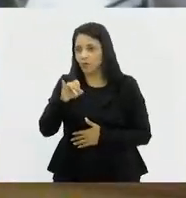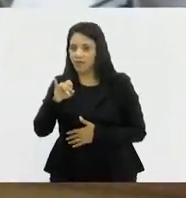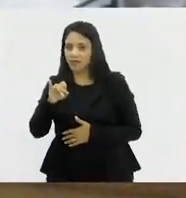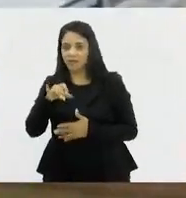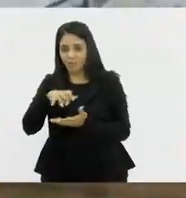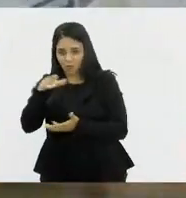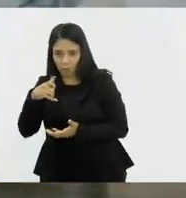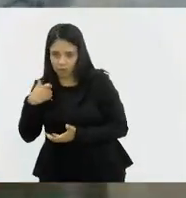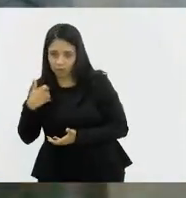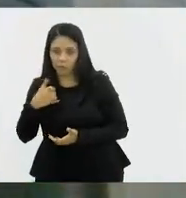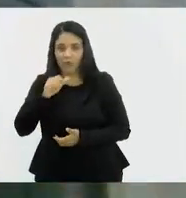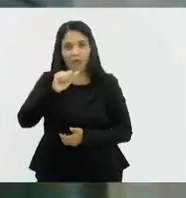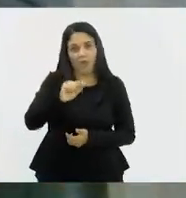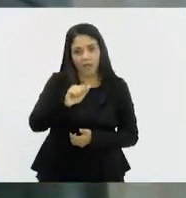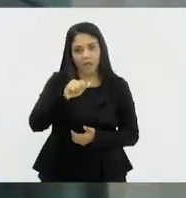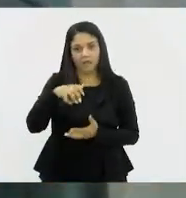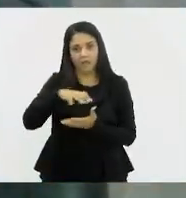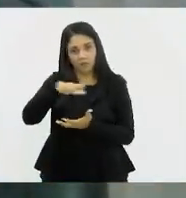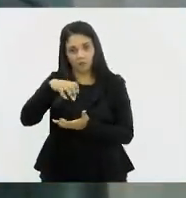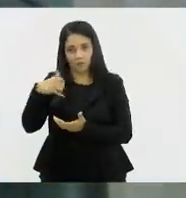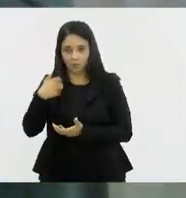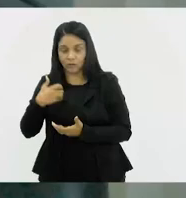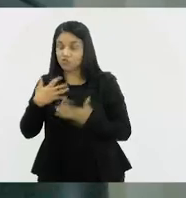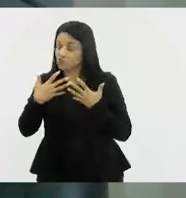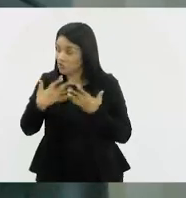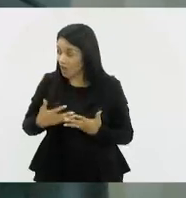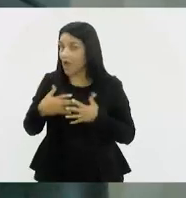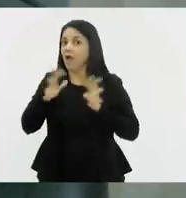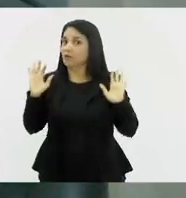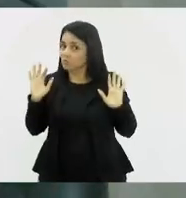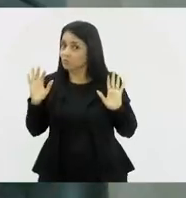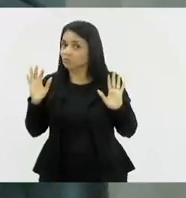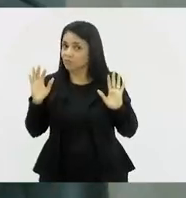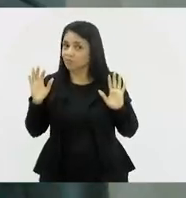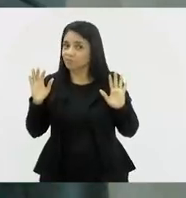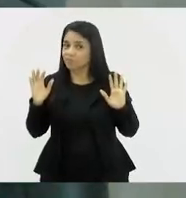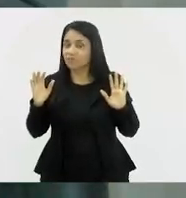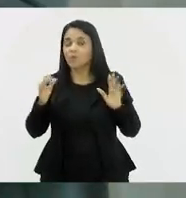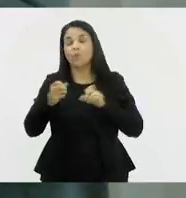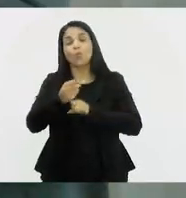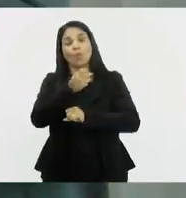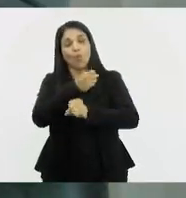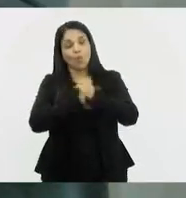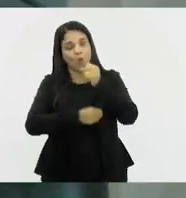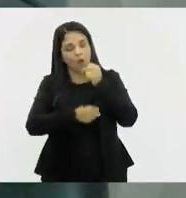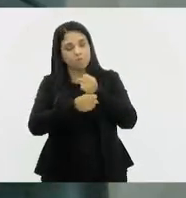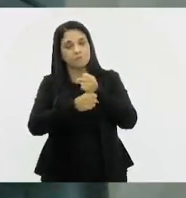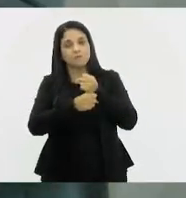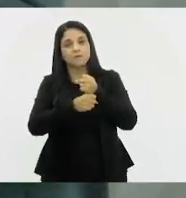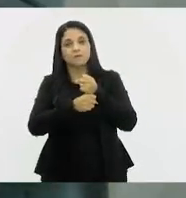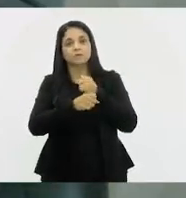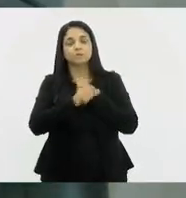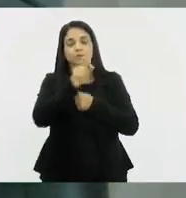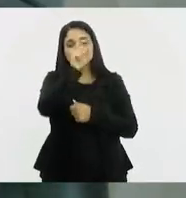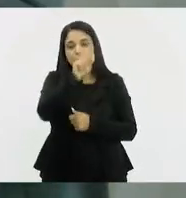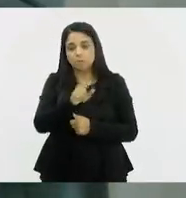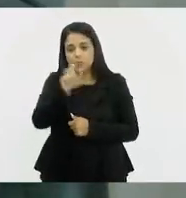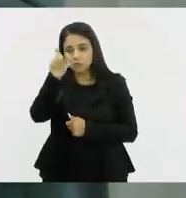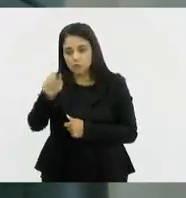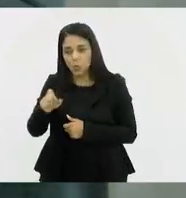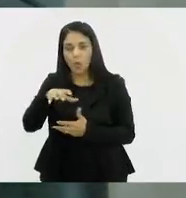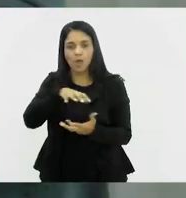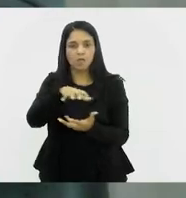o idoso, a idosa. Uma chatice isso, né? Então, finalmente, o ano passado, se colocou pessoa idosa, pronto,